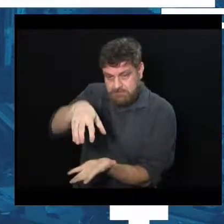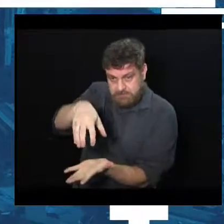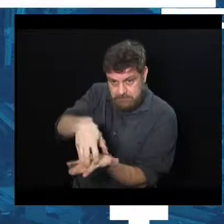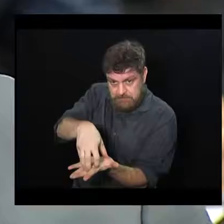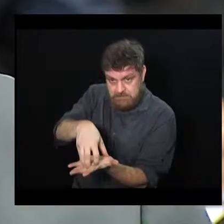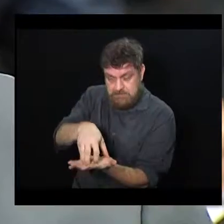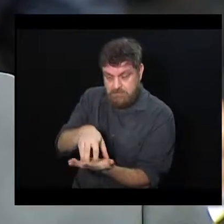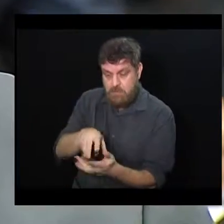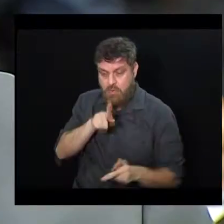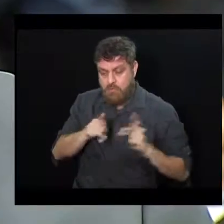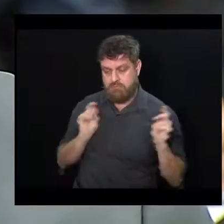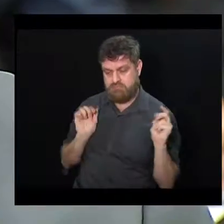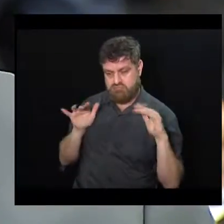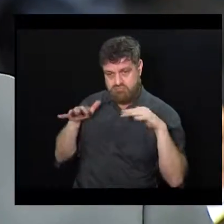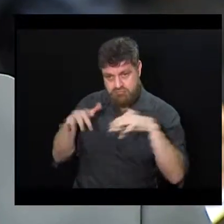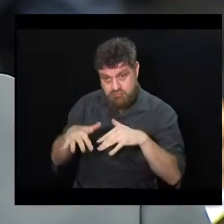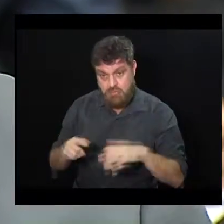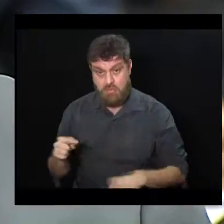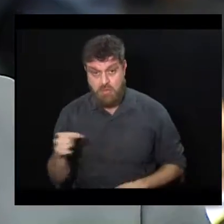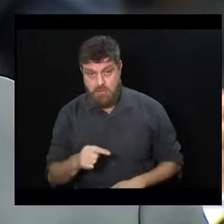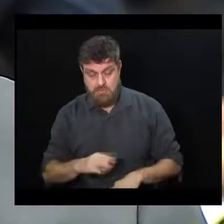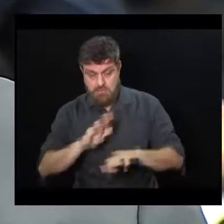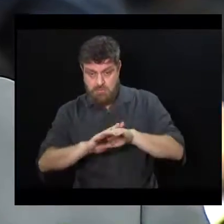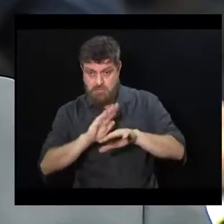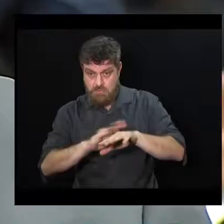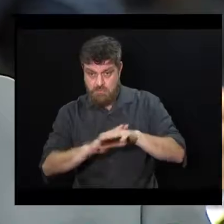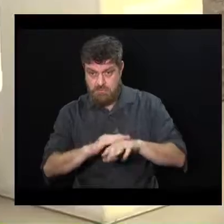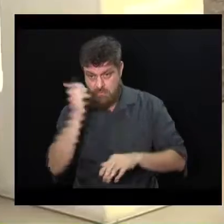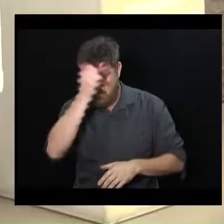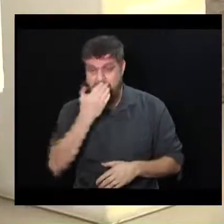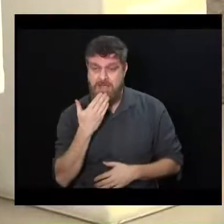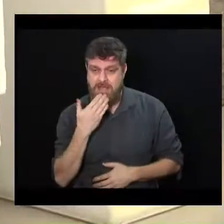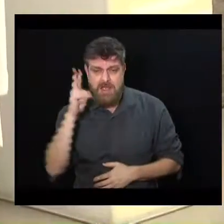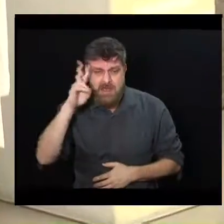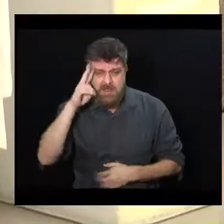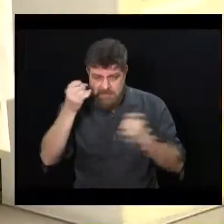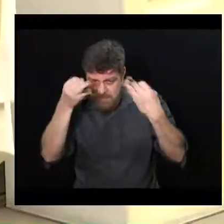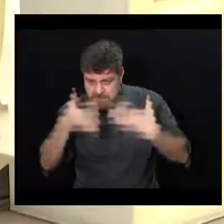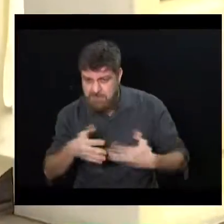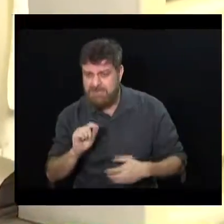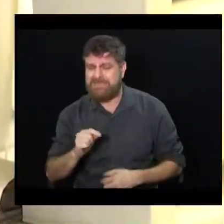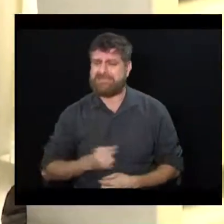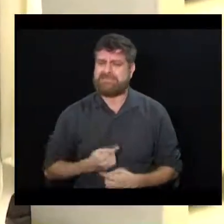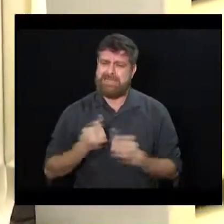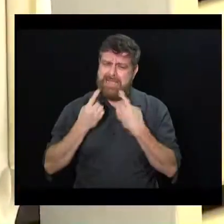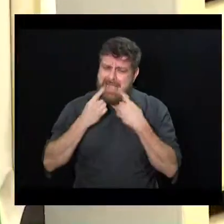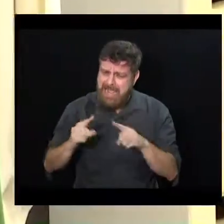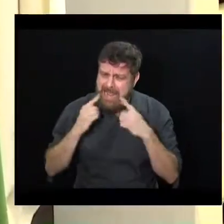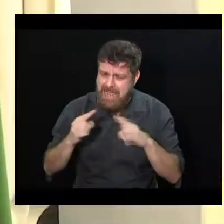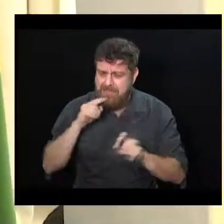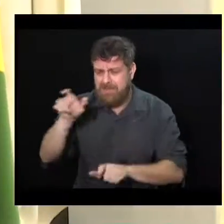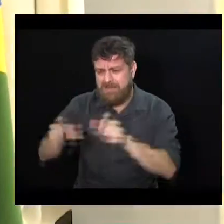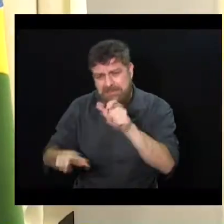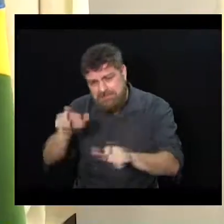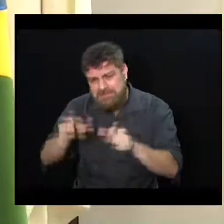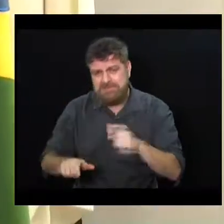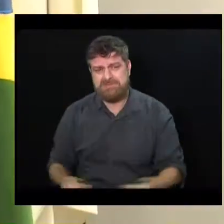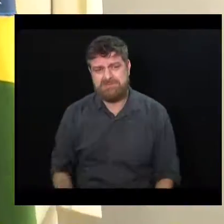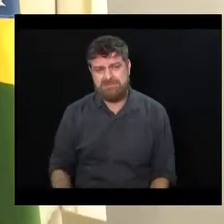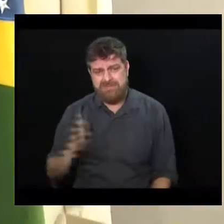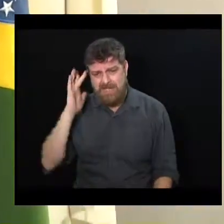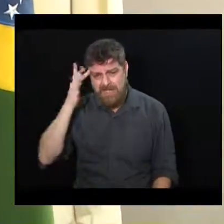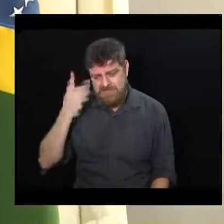atendimento ao público. O autor da moção lembra do seu pedido. É que há muitas reclamações de pessoas que acham